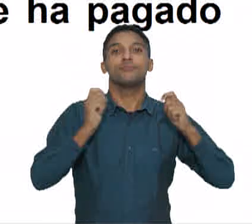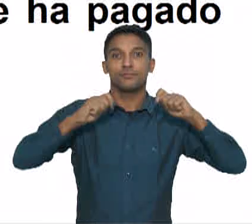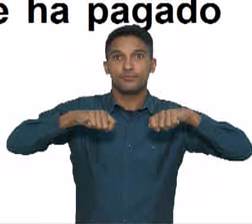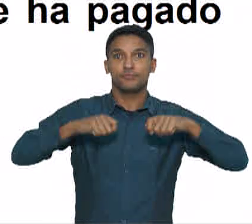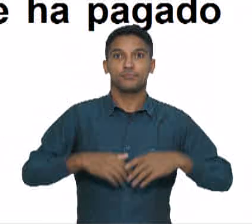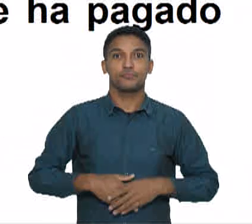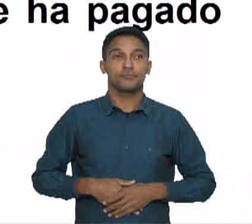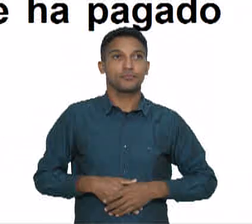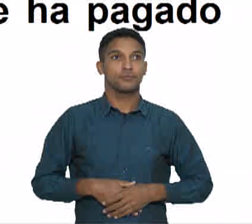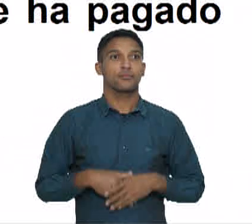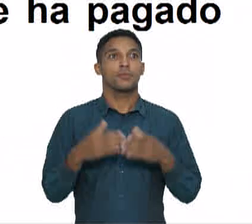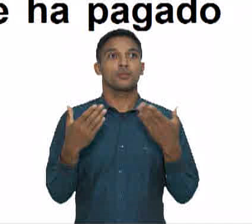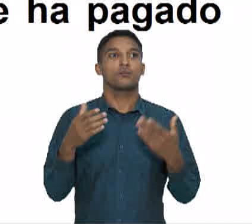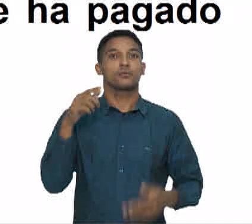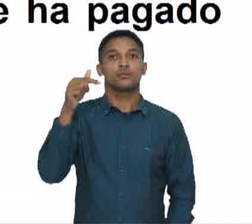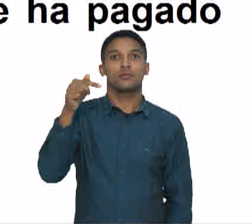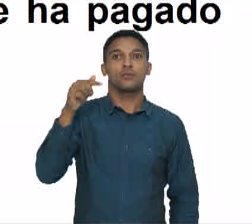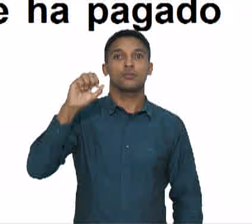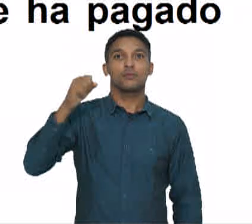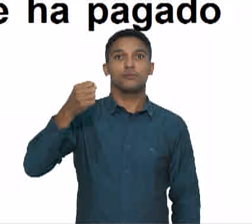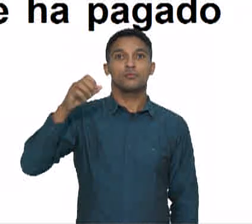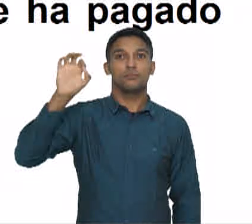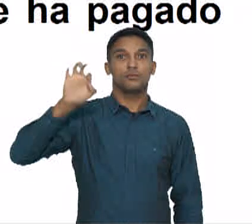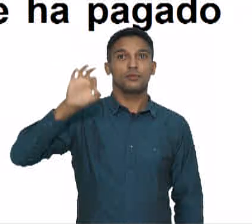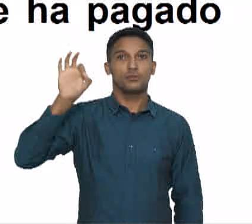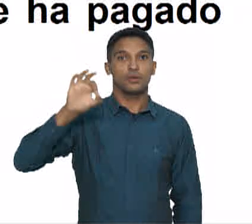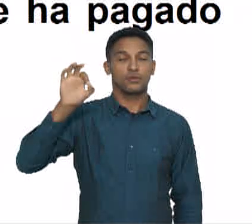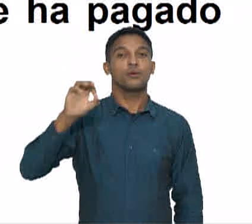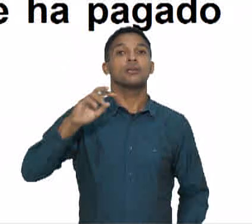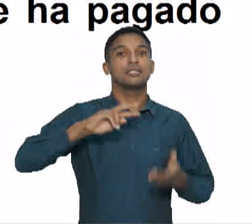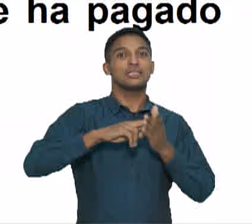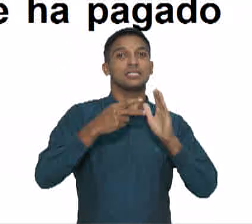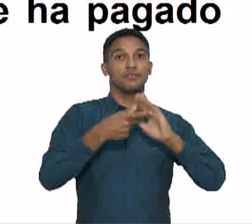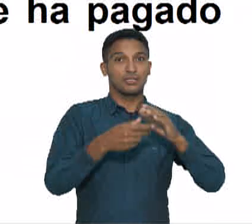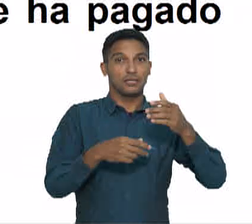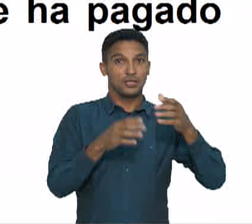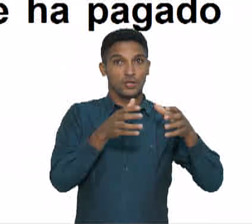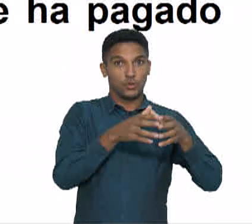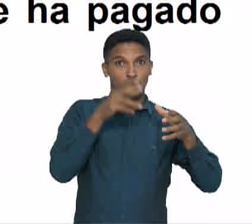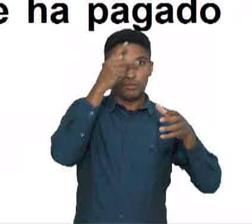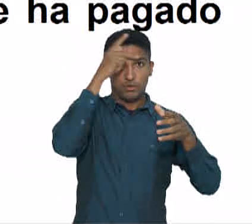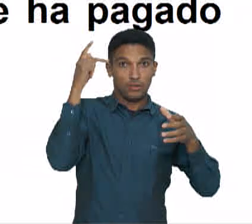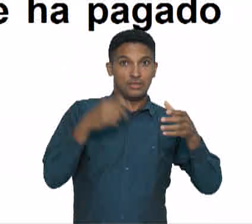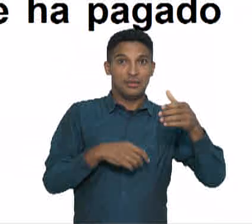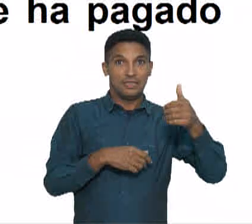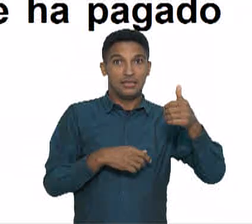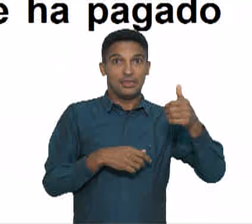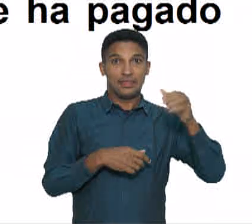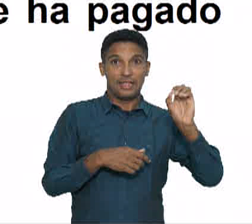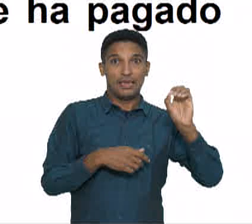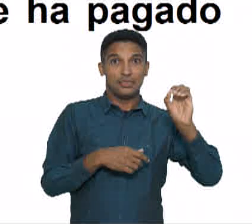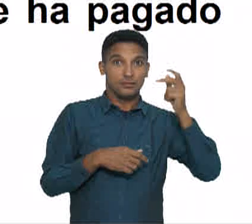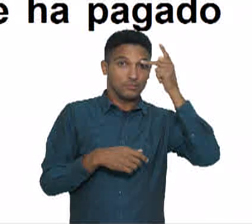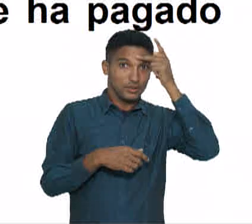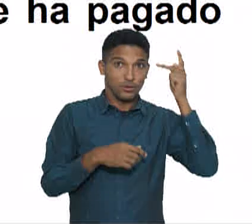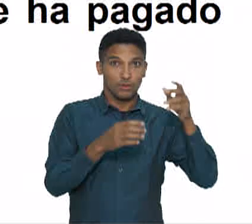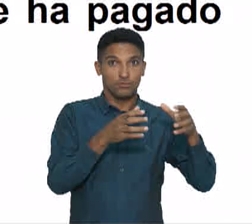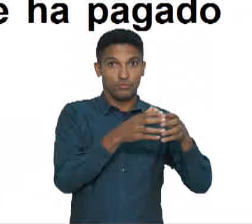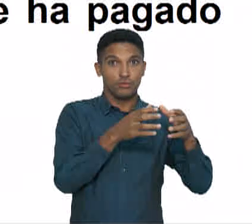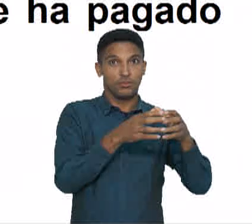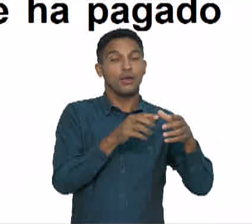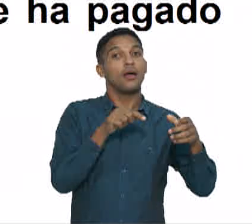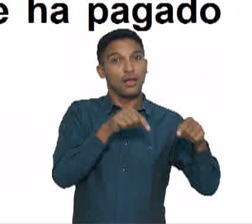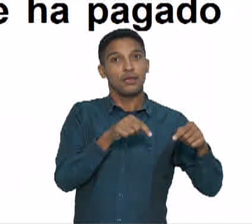ou seja, quase 8 de cada 10, né? 8 de cada 10. Confessa